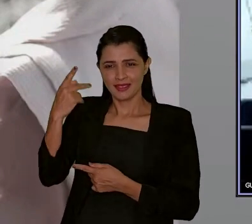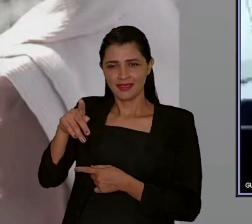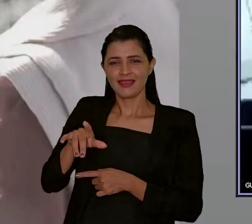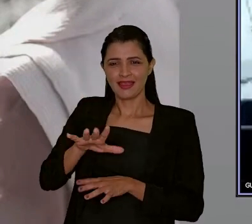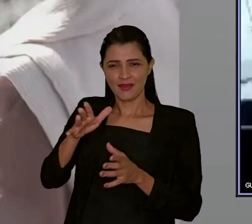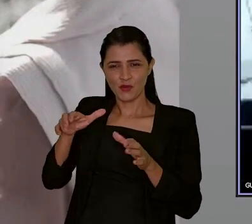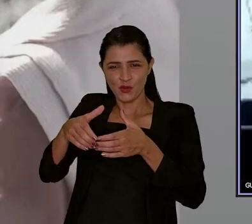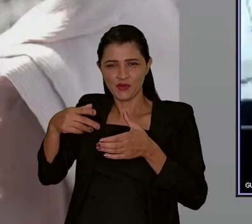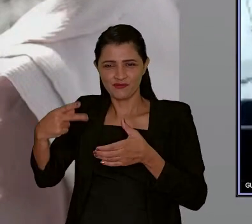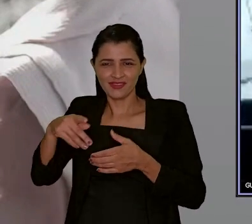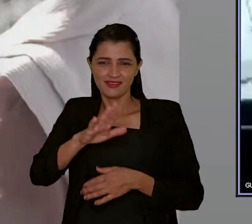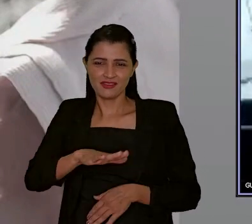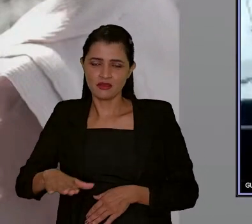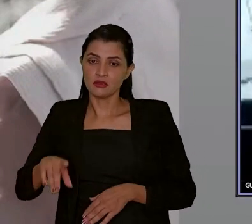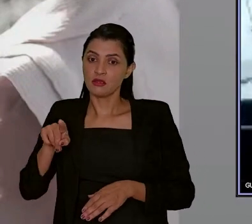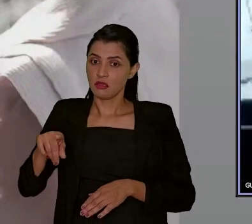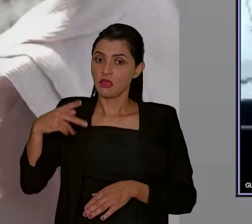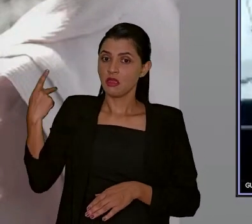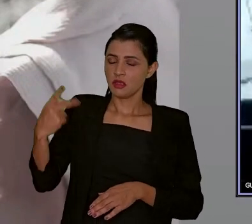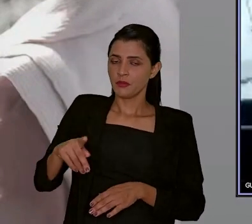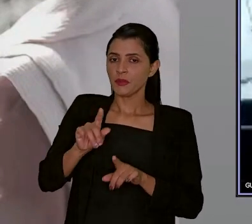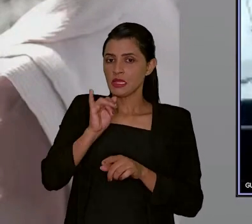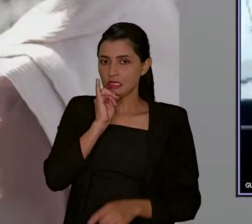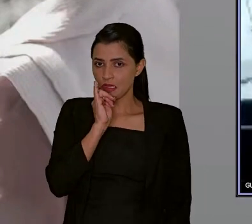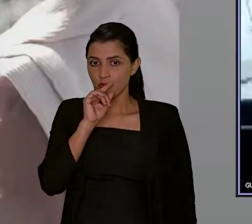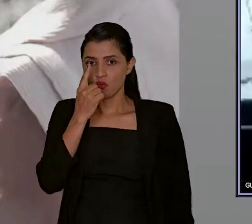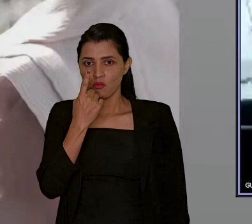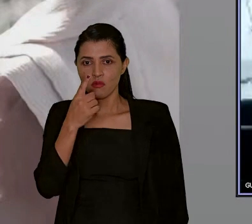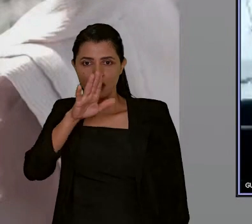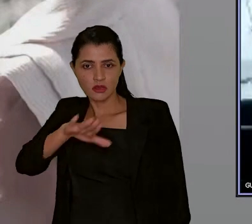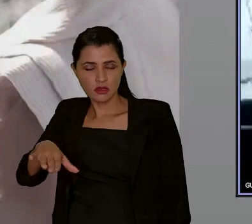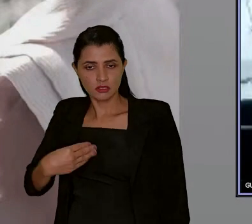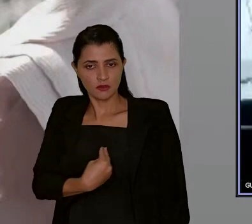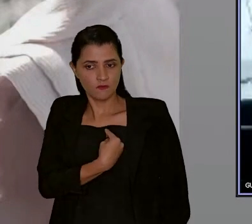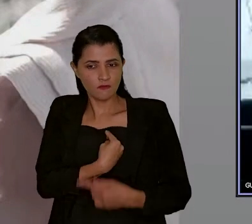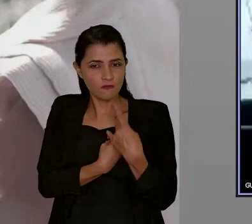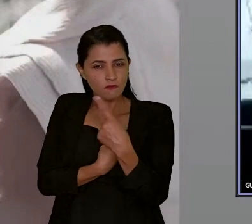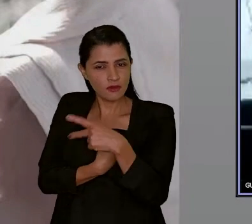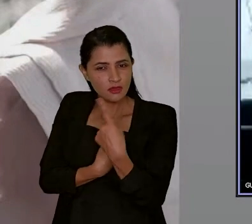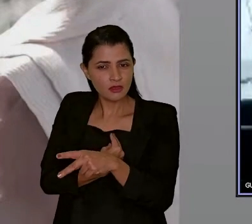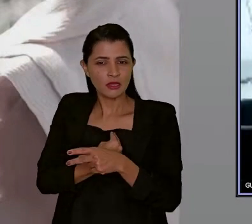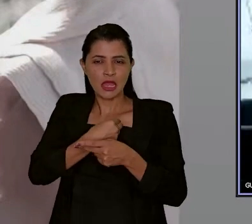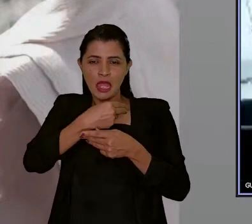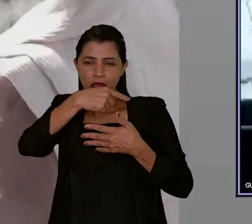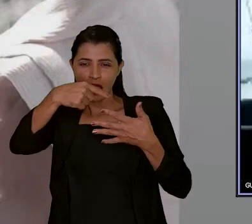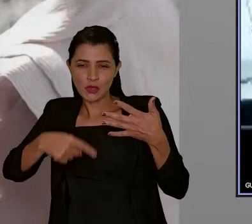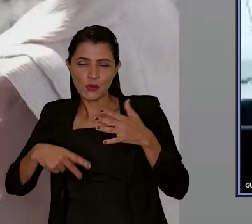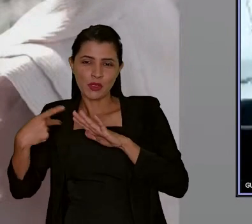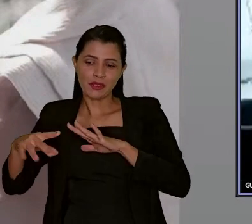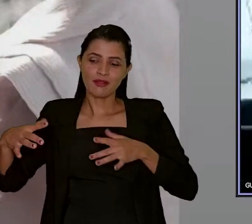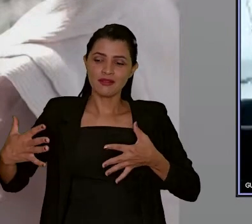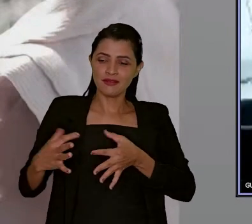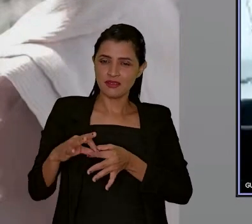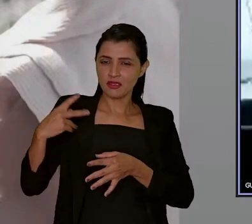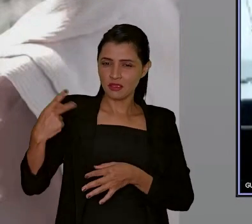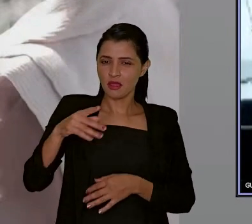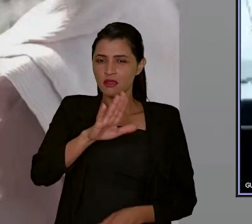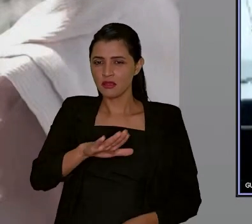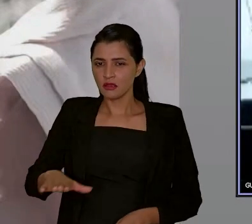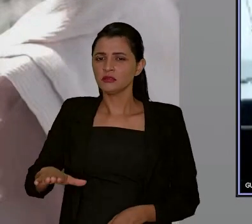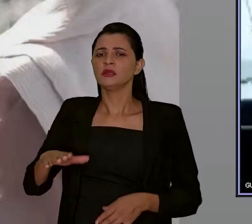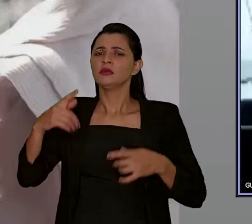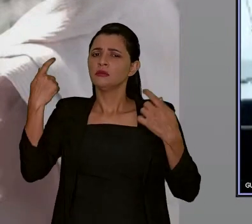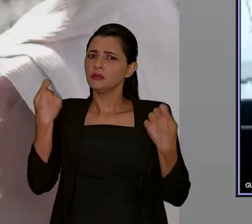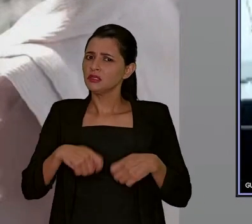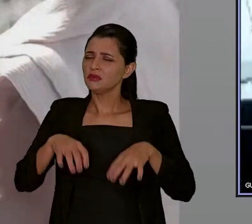seja, a vida de uma criança, as questões ligadas a uma criança, elas merecem uma atenção muito